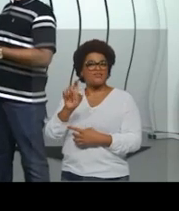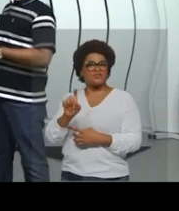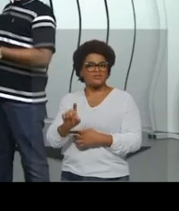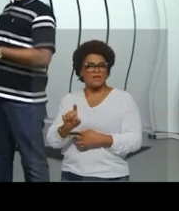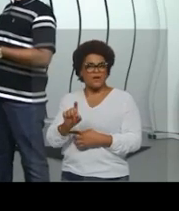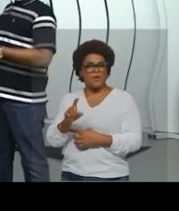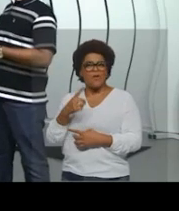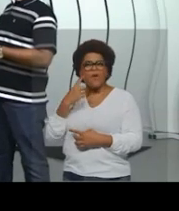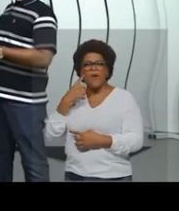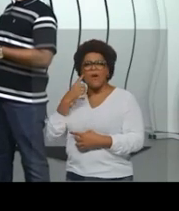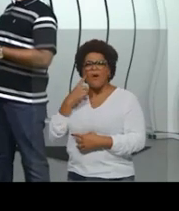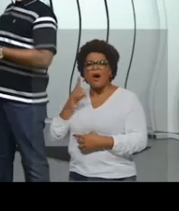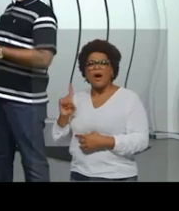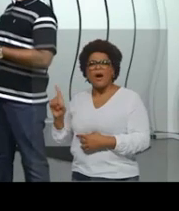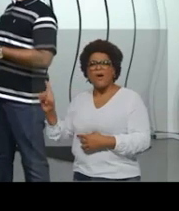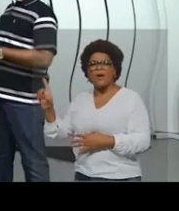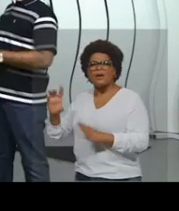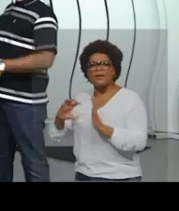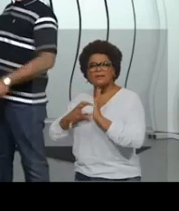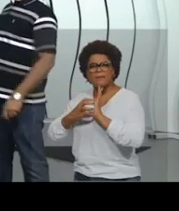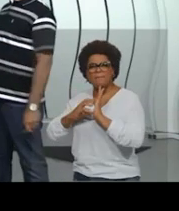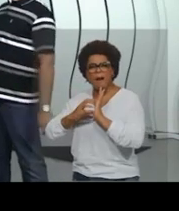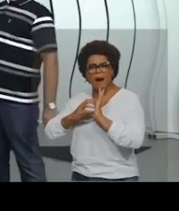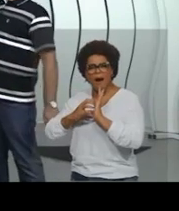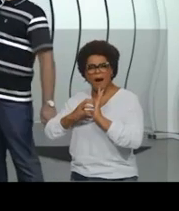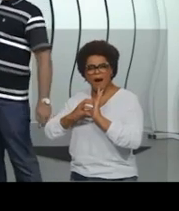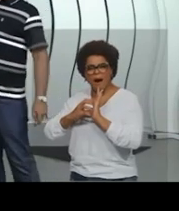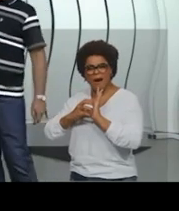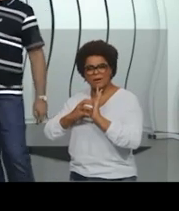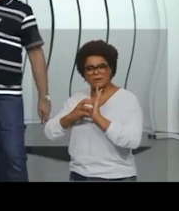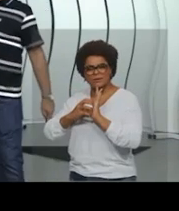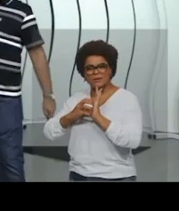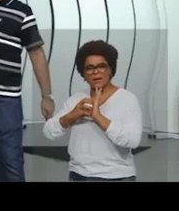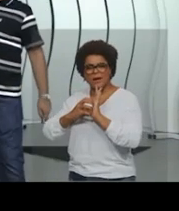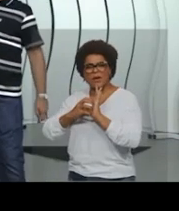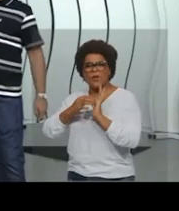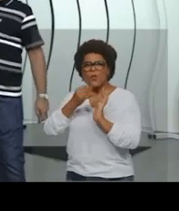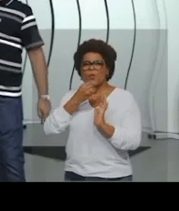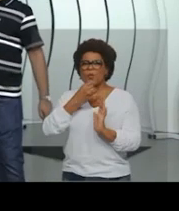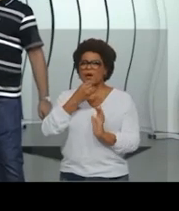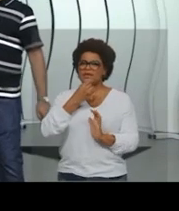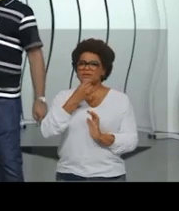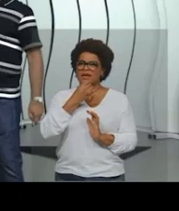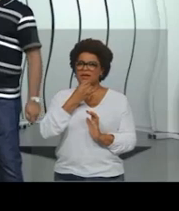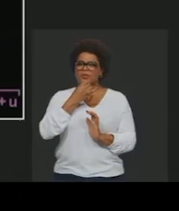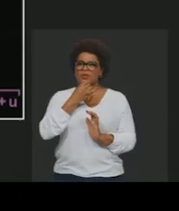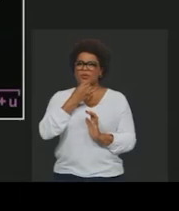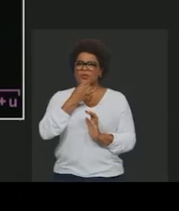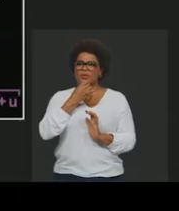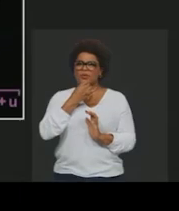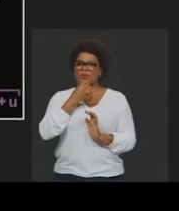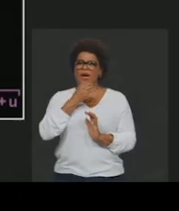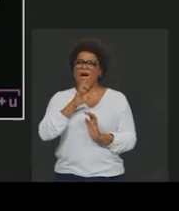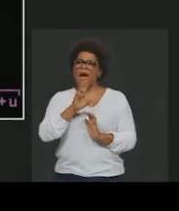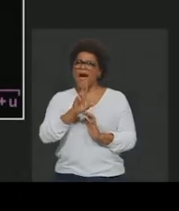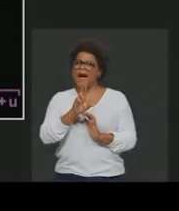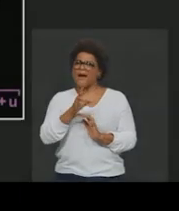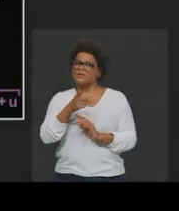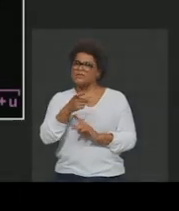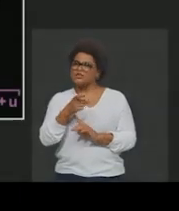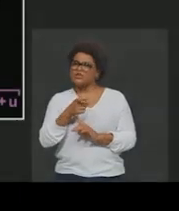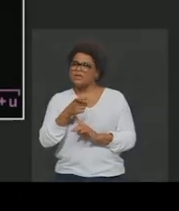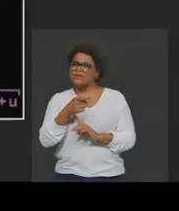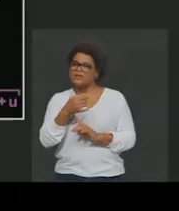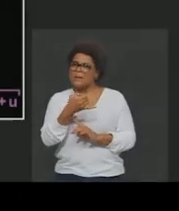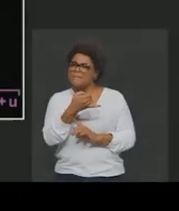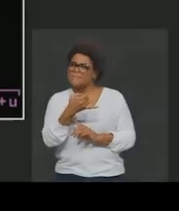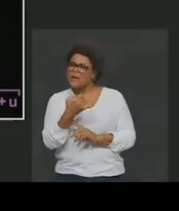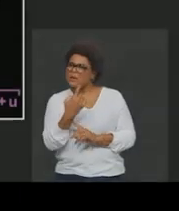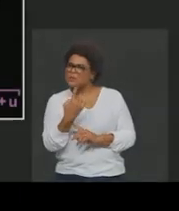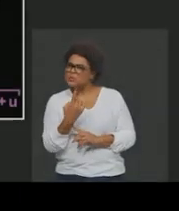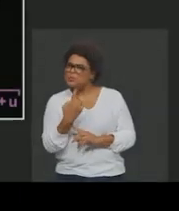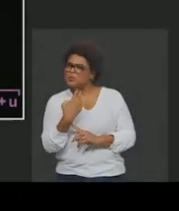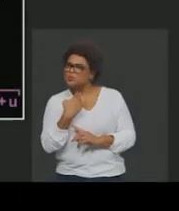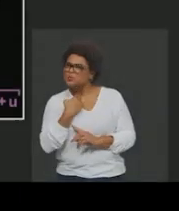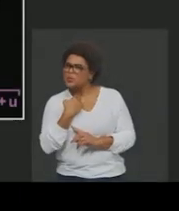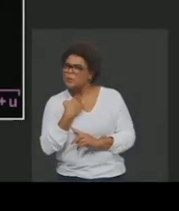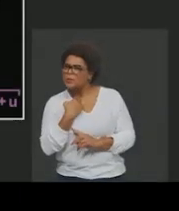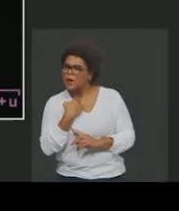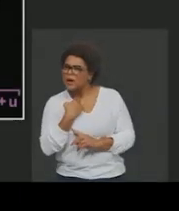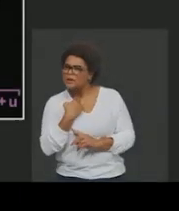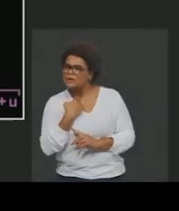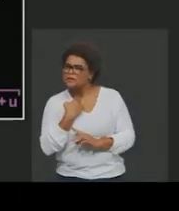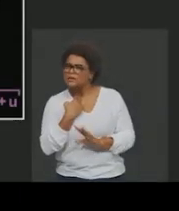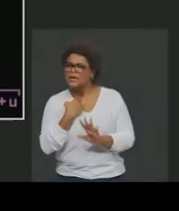no nosso exemplo, raiz de x. Menos 1 não pode tirar raiz de número negativo. Entrou 100, quanto deu raiz de